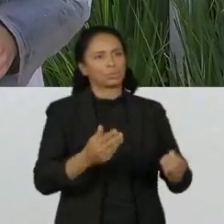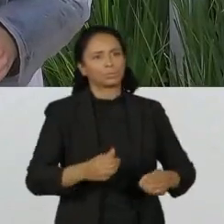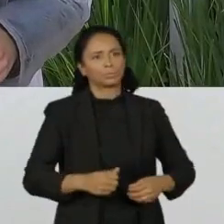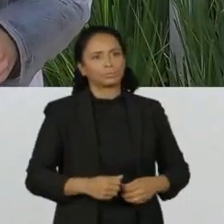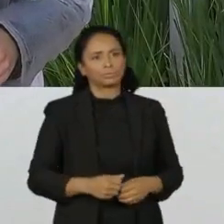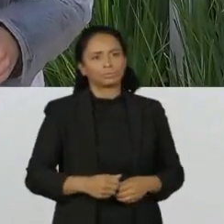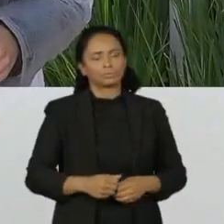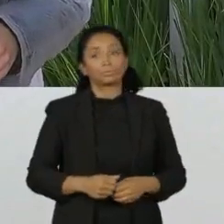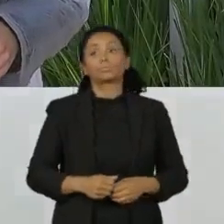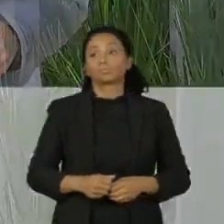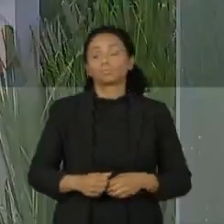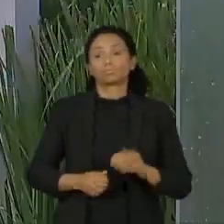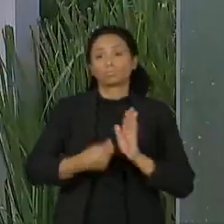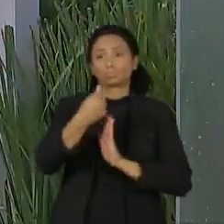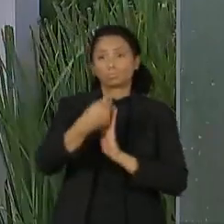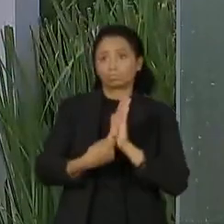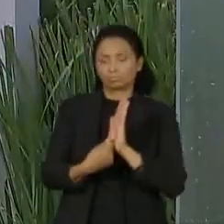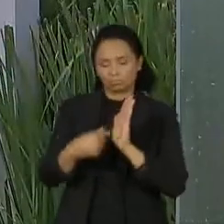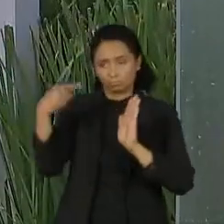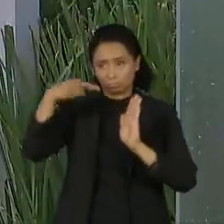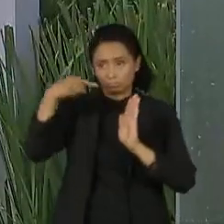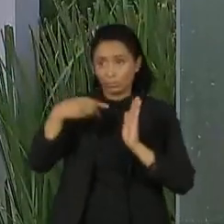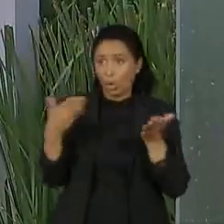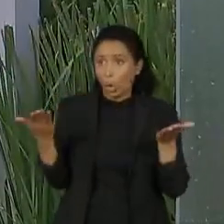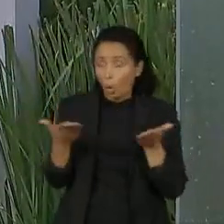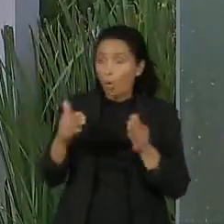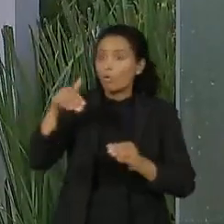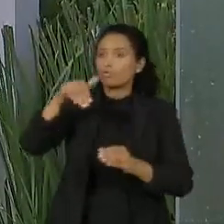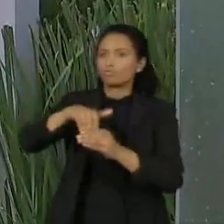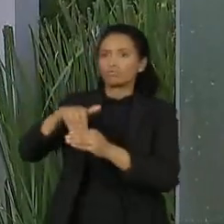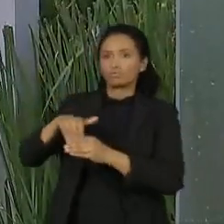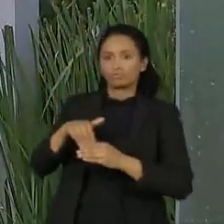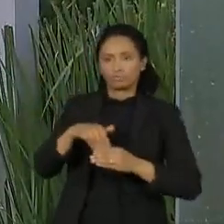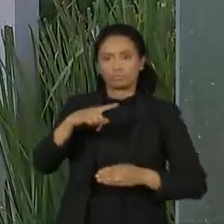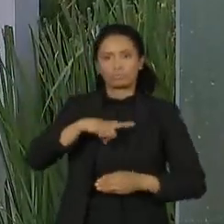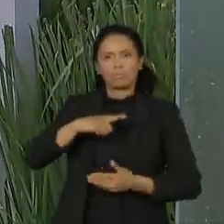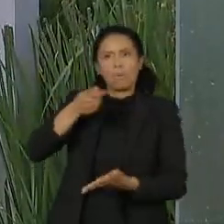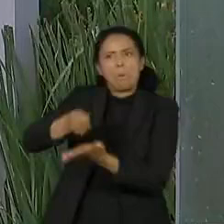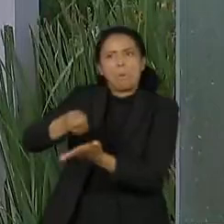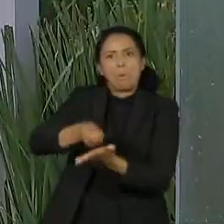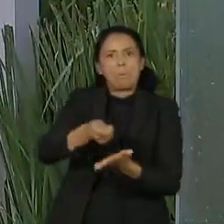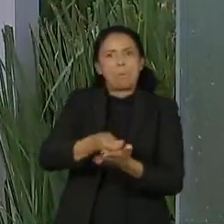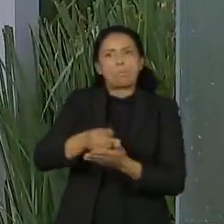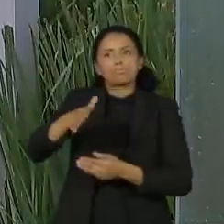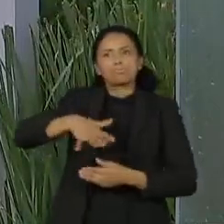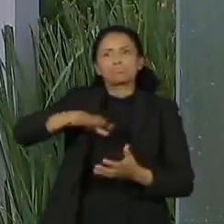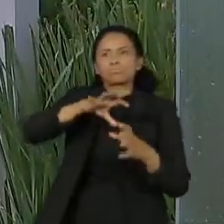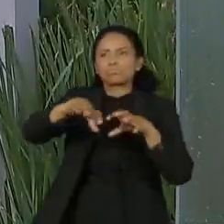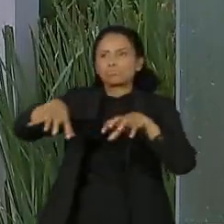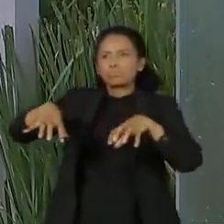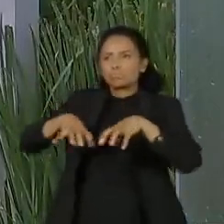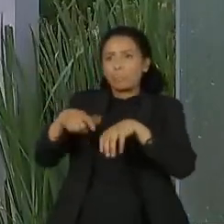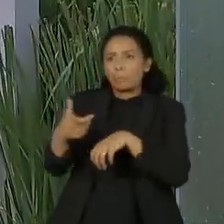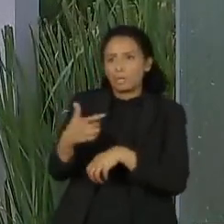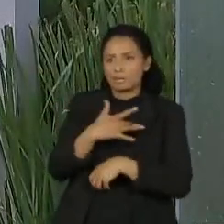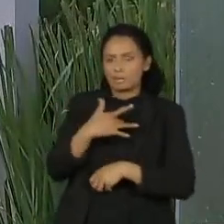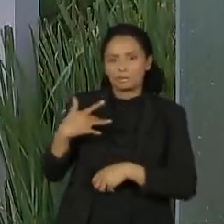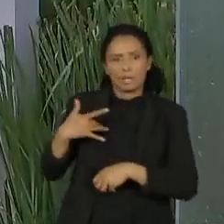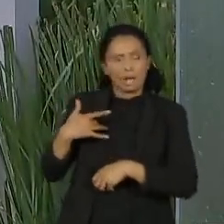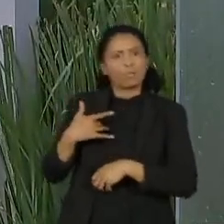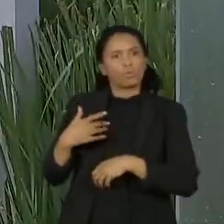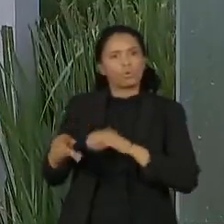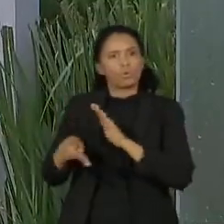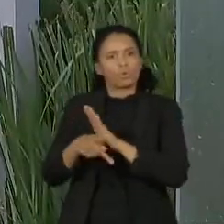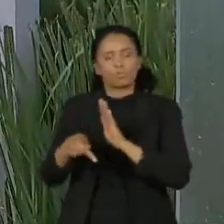Esse texto que será votado hoje pode obrigar os planos de saúde a cobrirem procedimentos e tratamentos que não estão